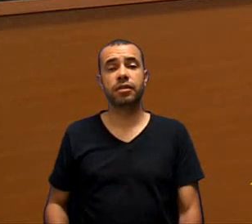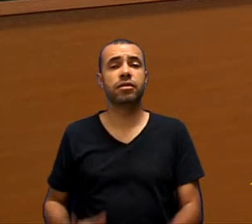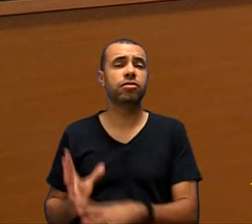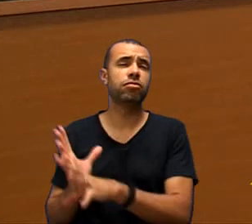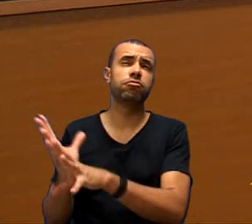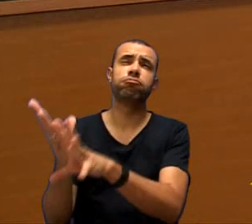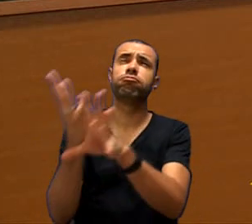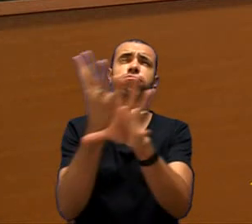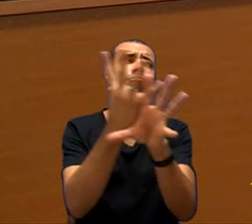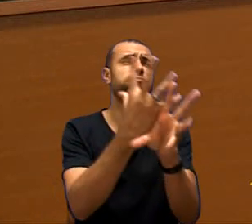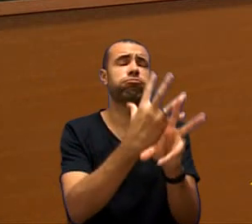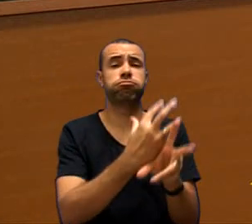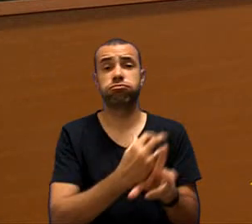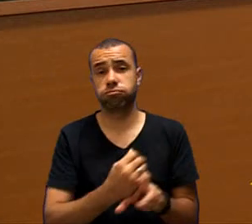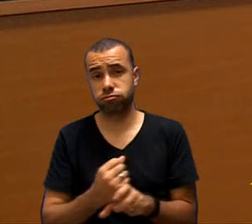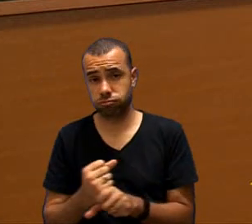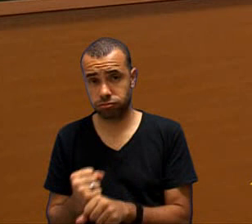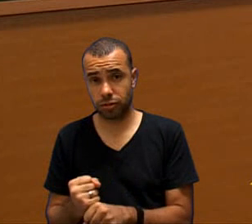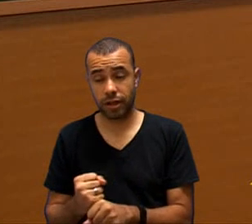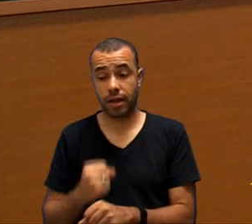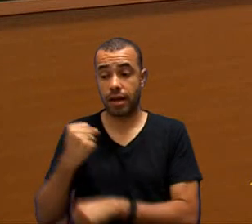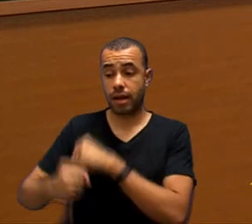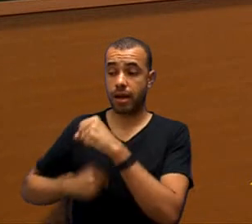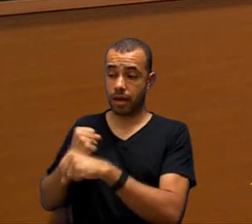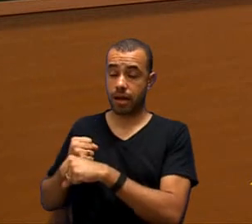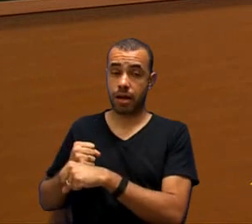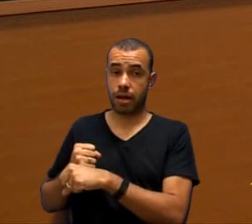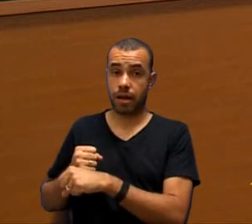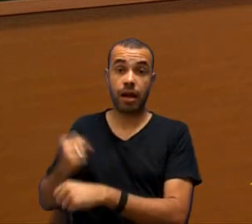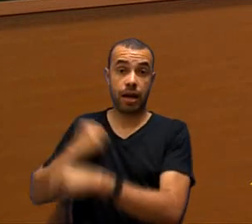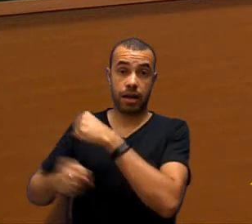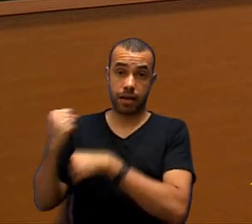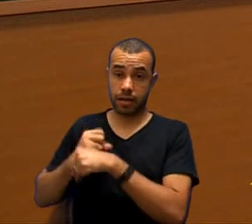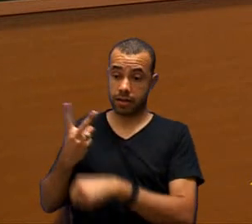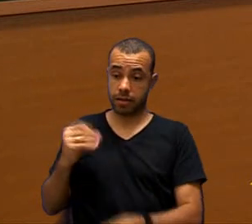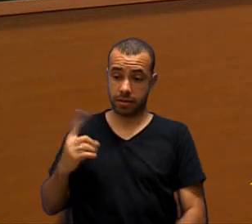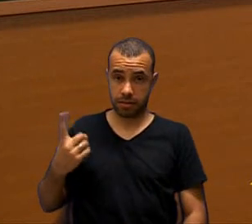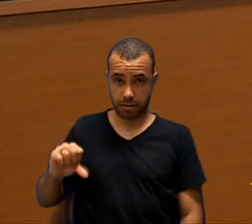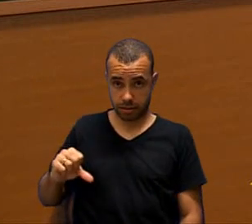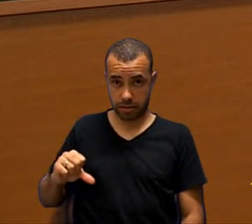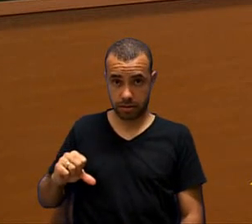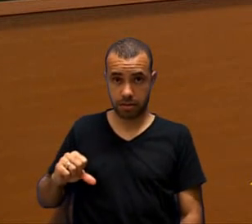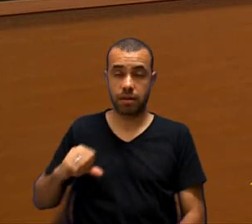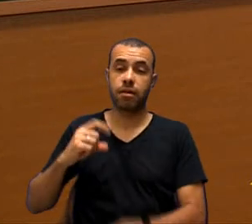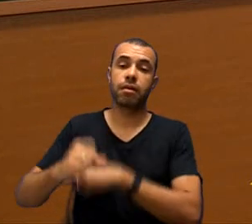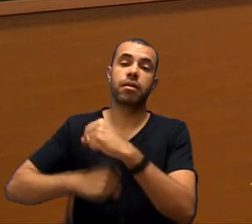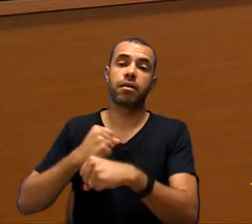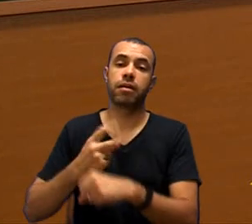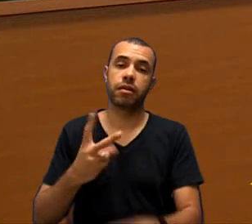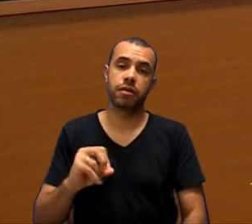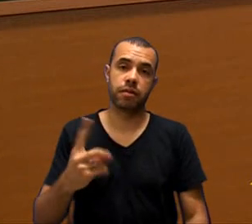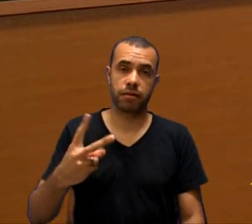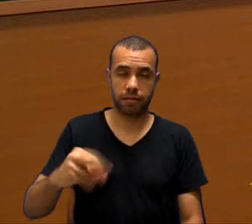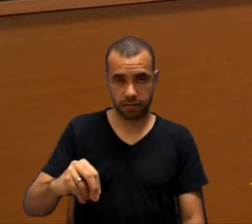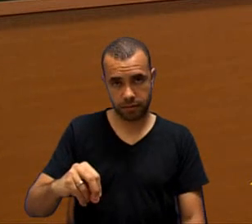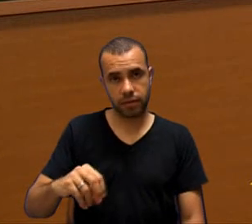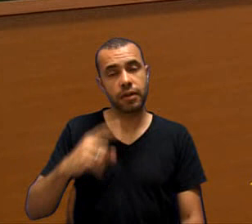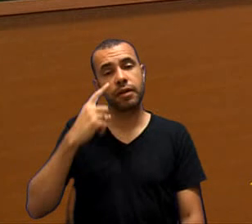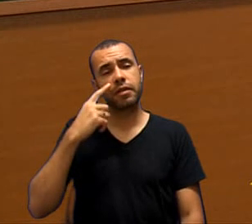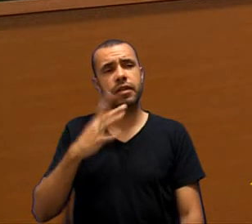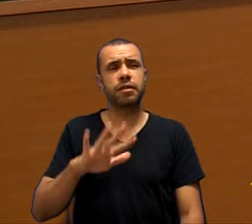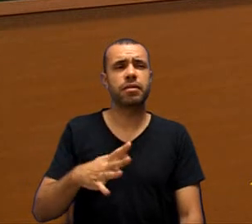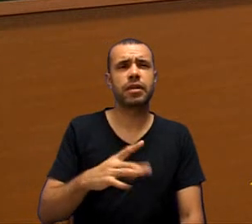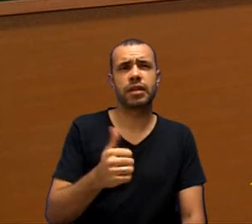valor total? O total, se somar o do ano que vem com esse ano, estaria em torno de 14 a 15 milhões. E isso